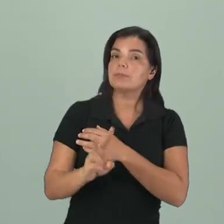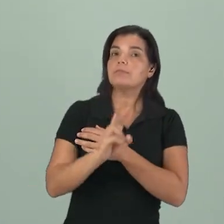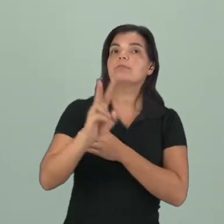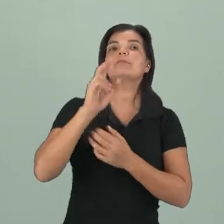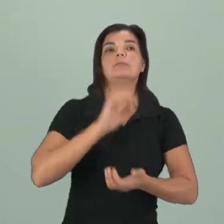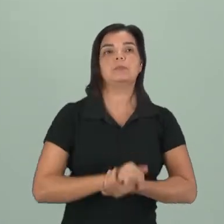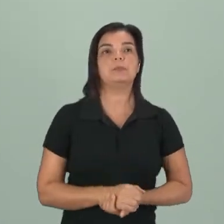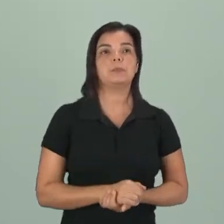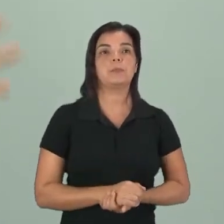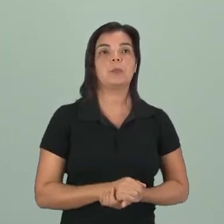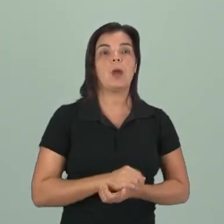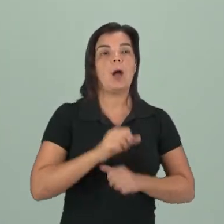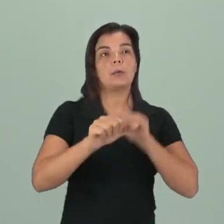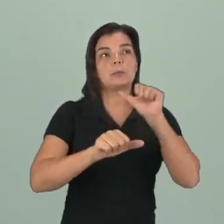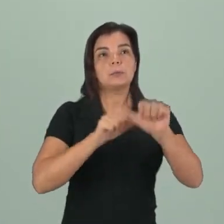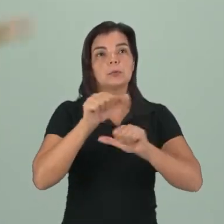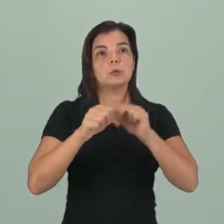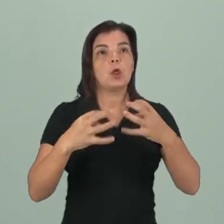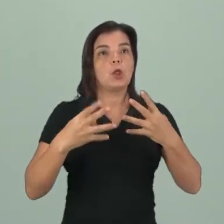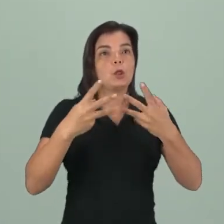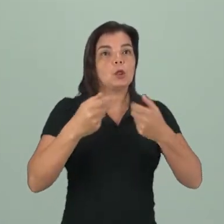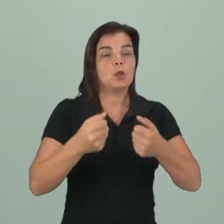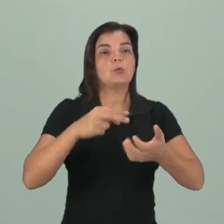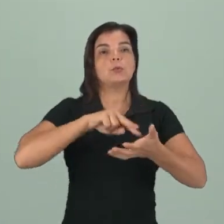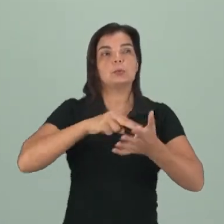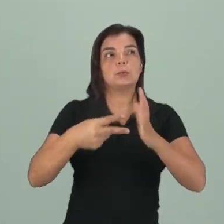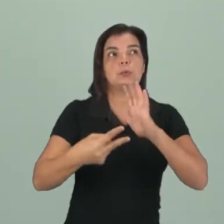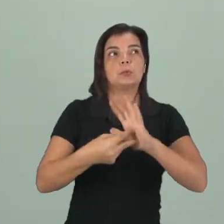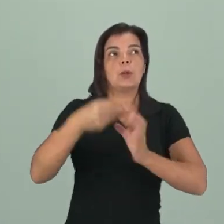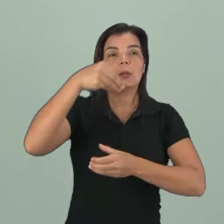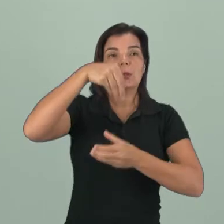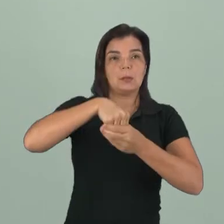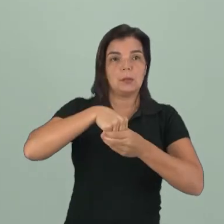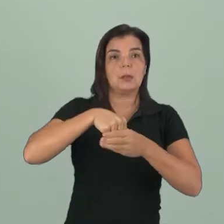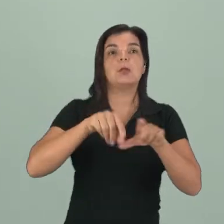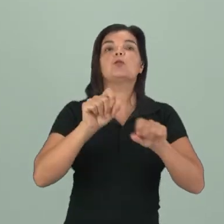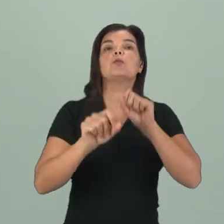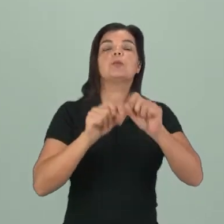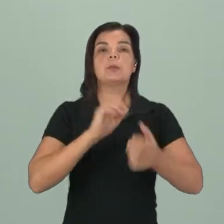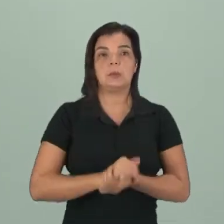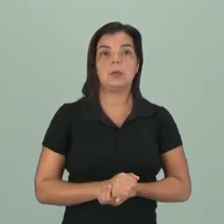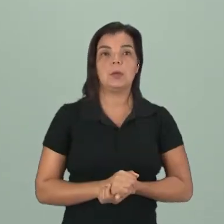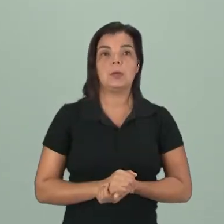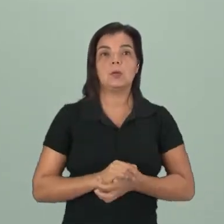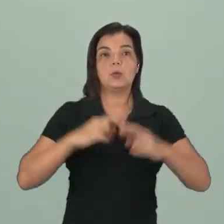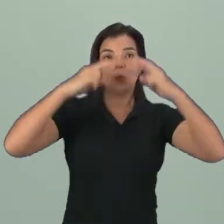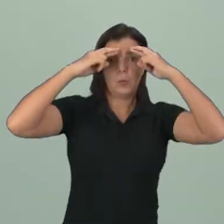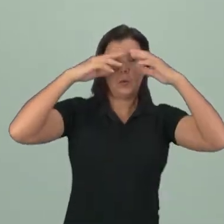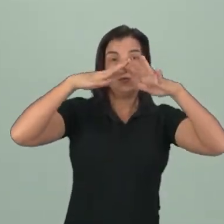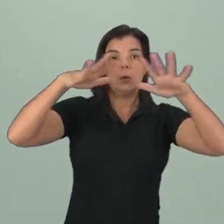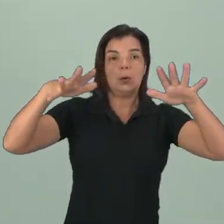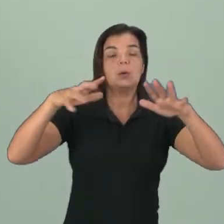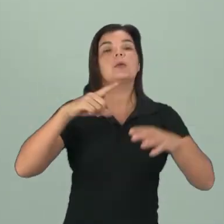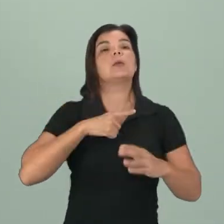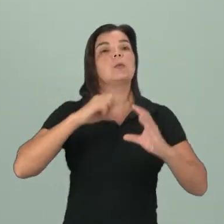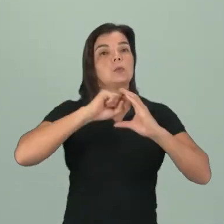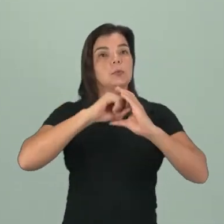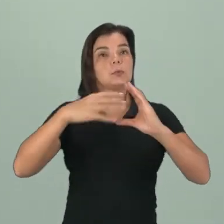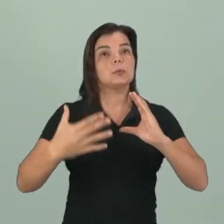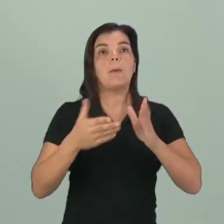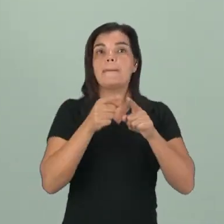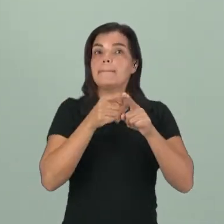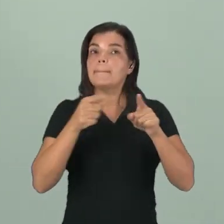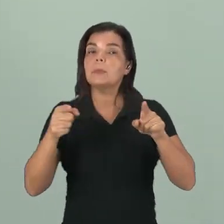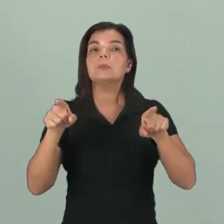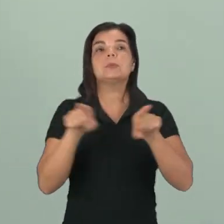valorização a essas mudanças e todos esses sentidos dentro do Renascimento. Mas aí a gente tem algumas características desse